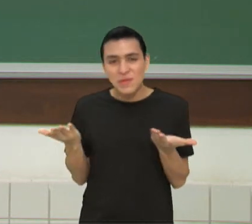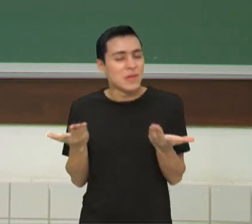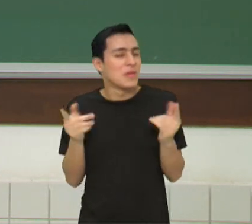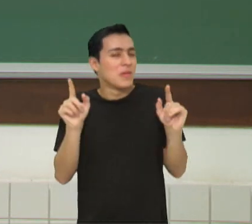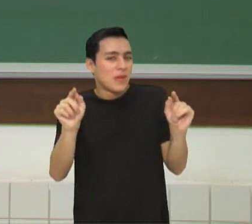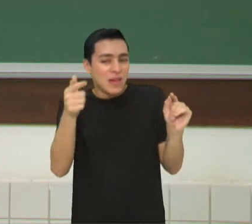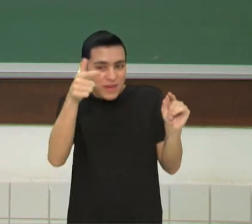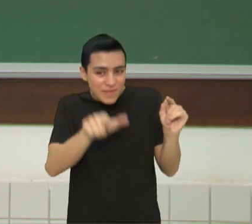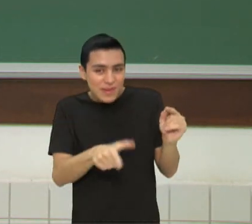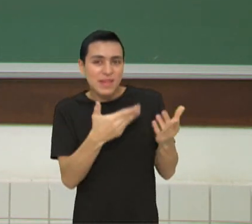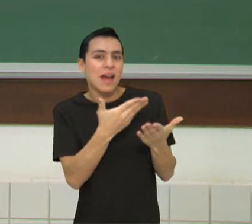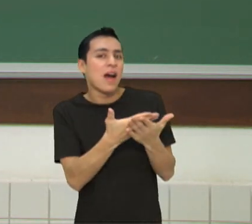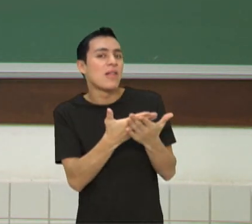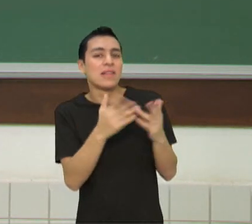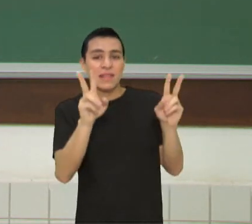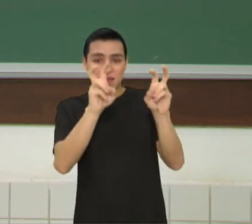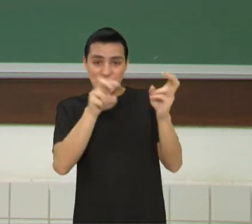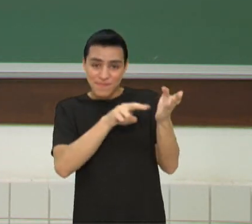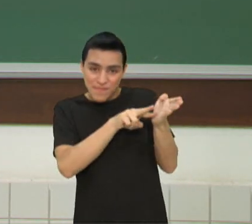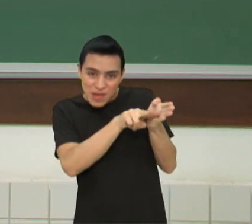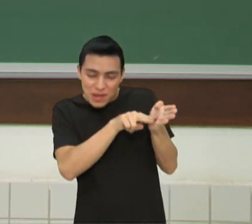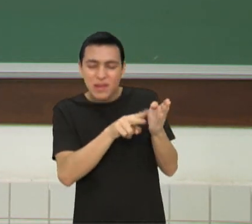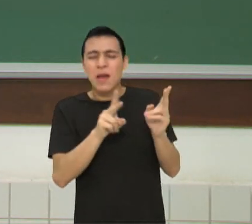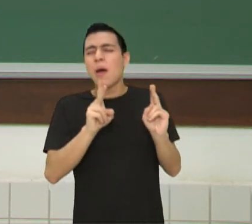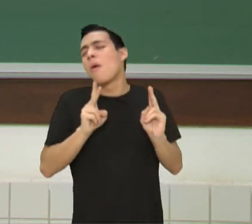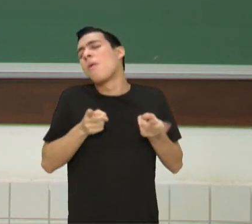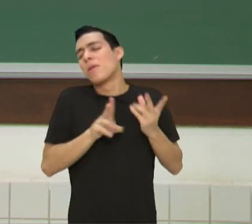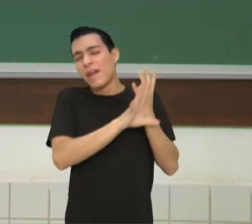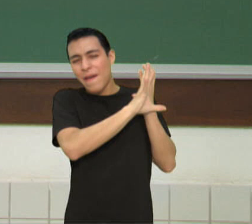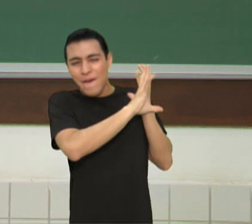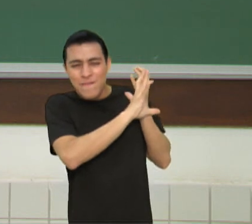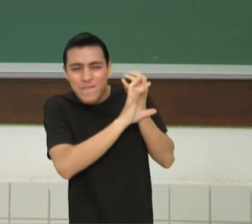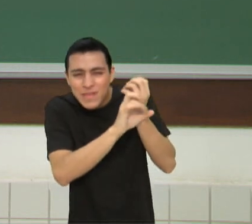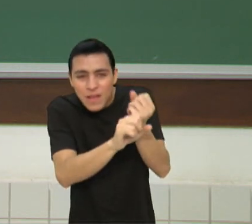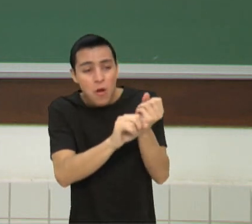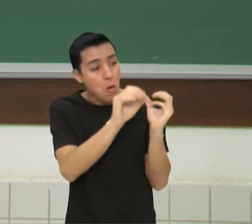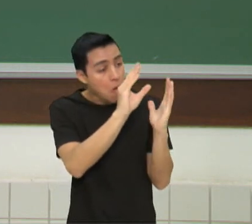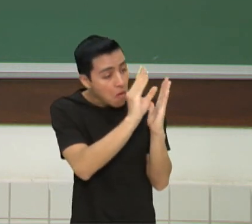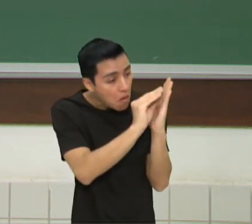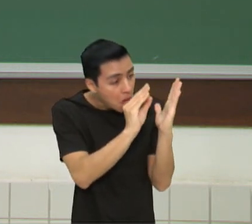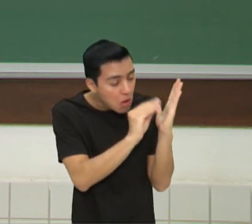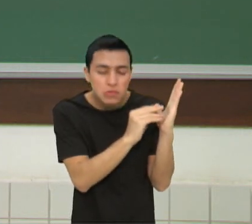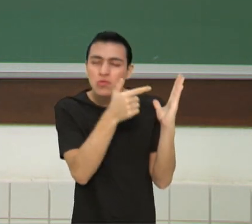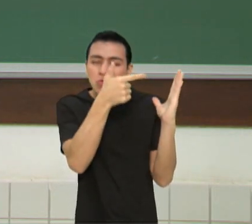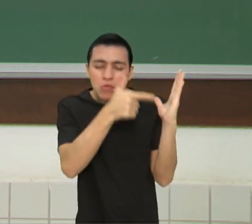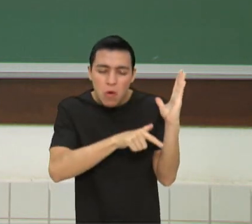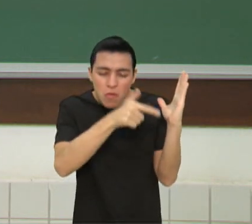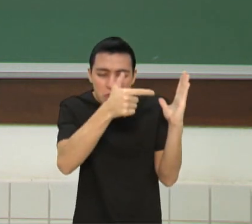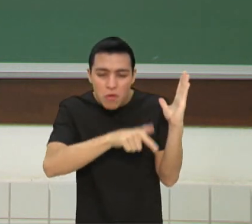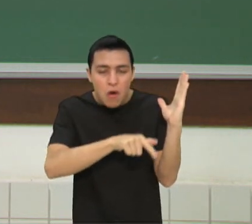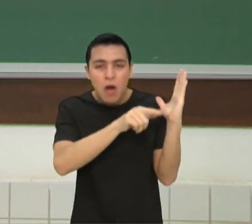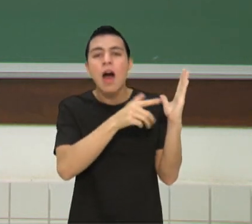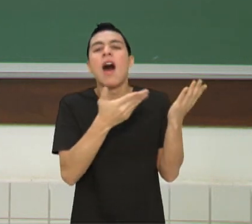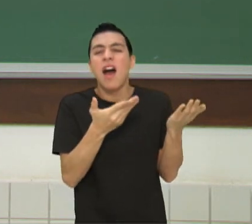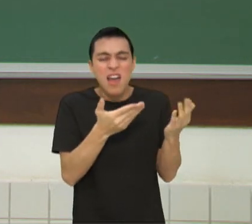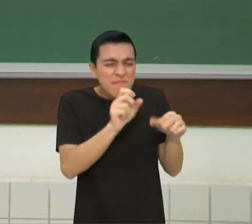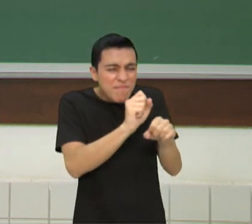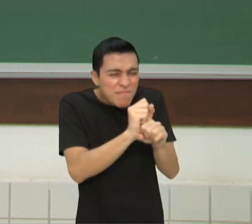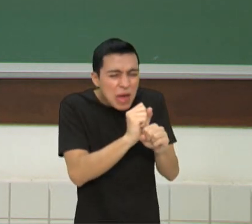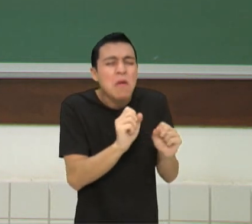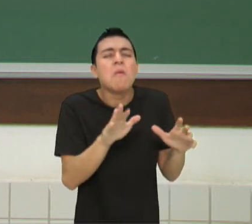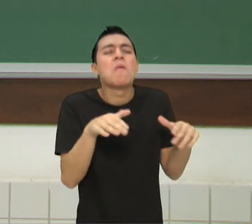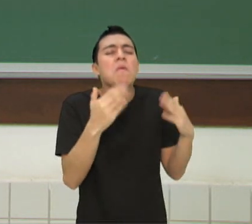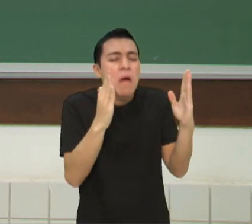aula de Biologia, ainda nas nossas revisões, ainda revendo os conteúdos com calma. Vamos continuar da onde a gente parou na